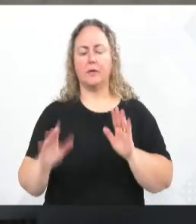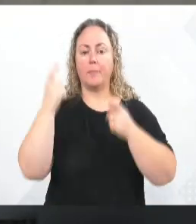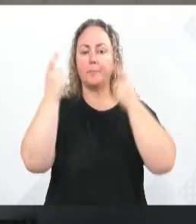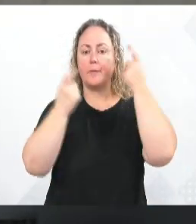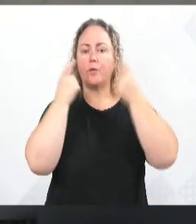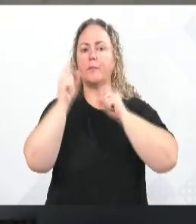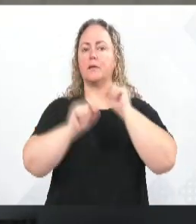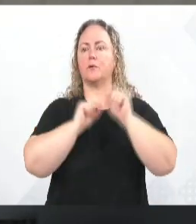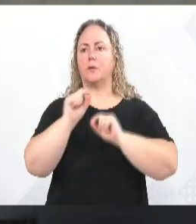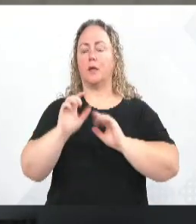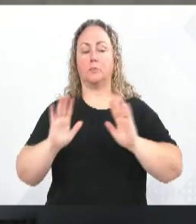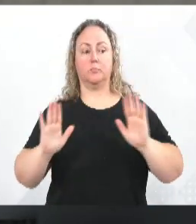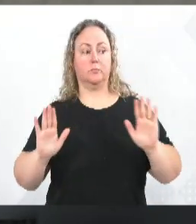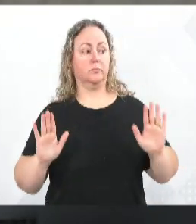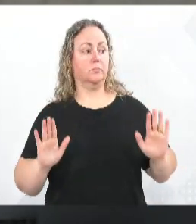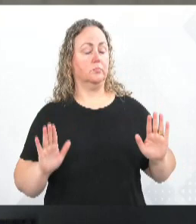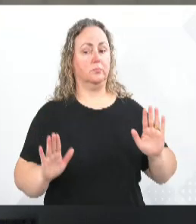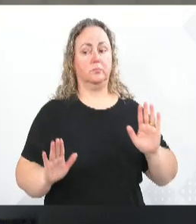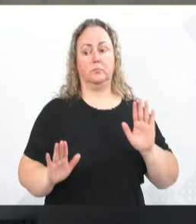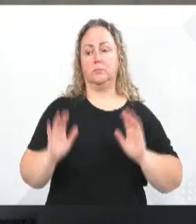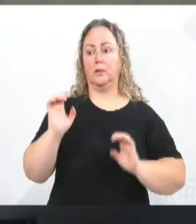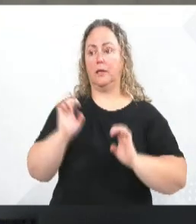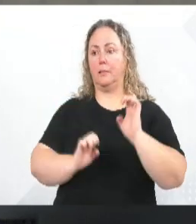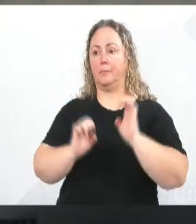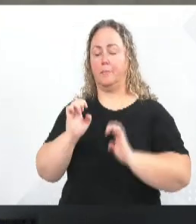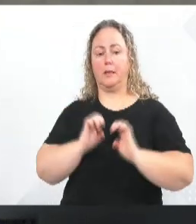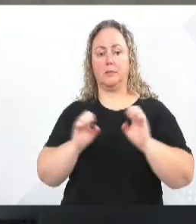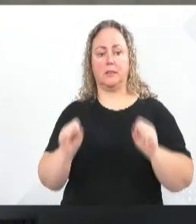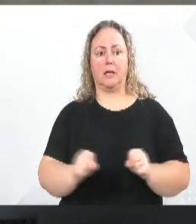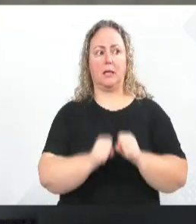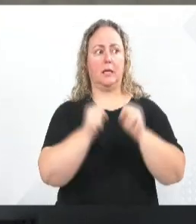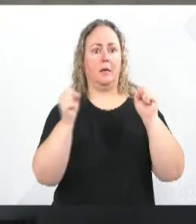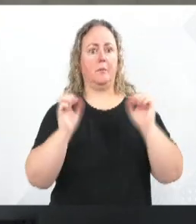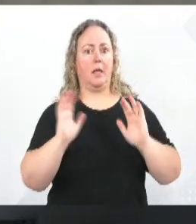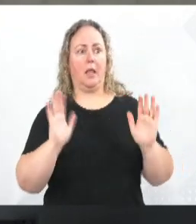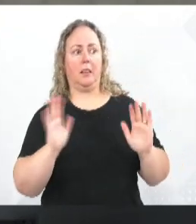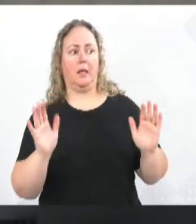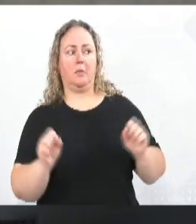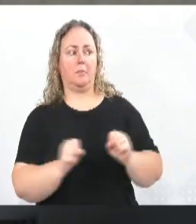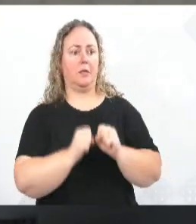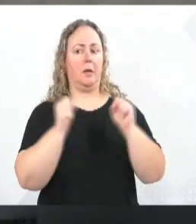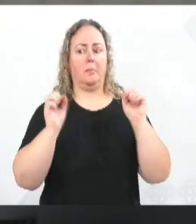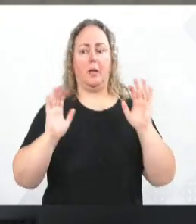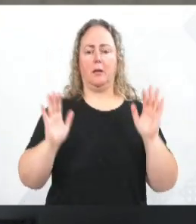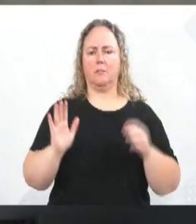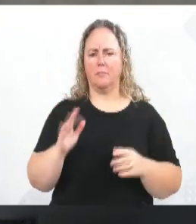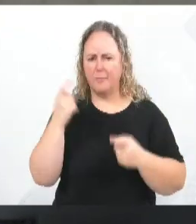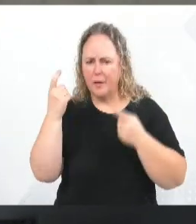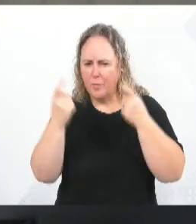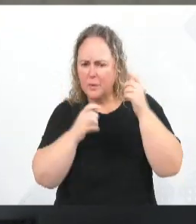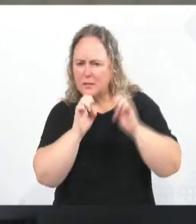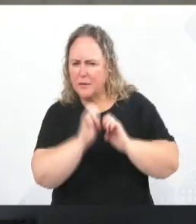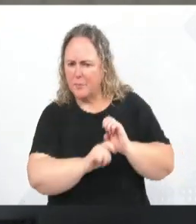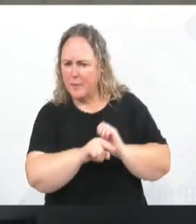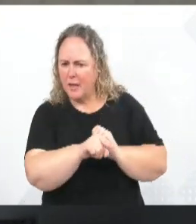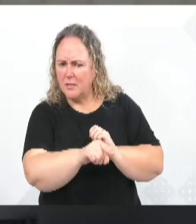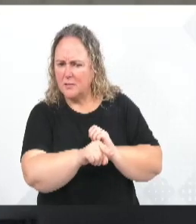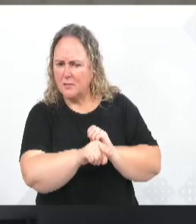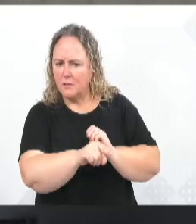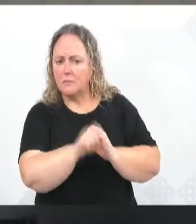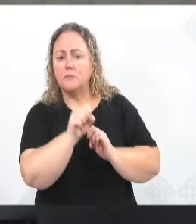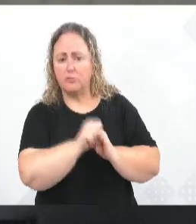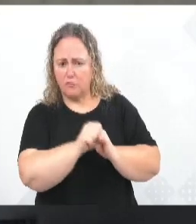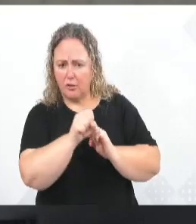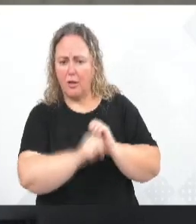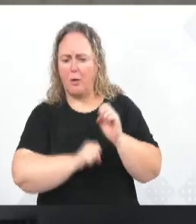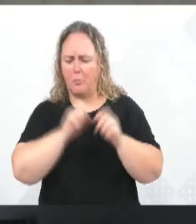é: nós temos que cuidar para a empresa não quebrar, nós temos que cuidar que a empresa não quebrar. A preocupação deles não é com a população, é com a empresa, exclusivamente com a